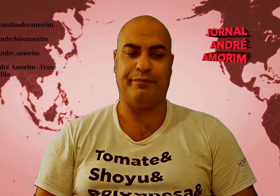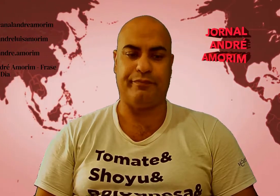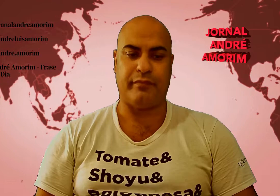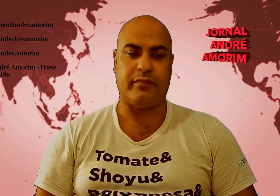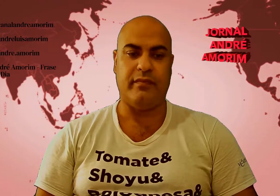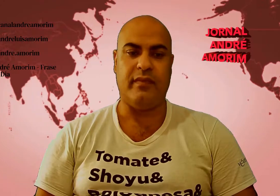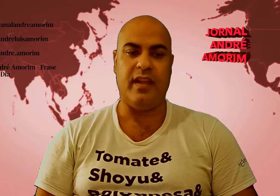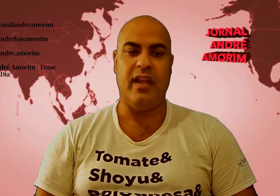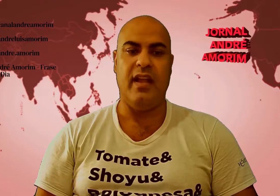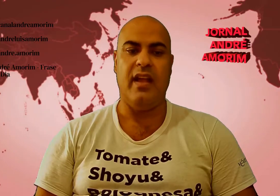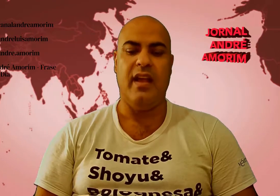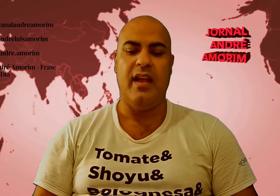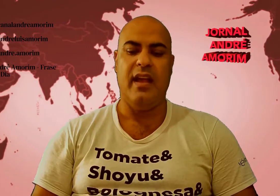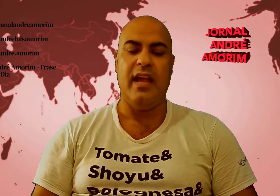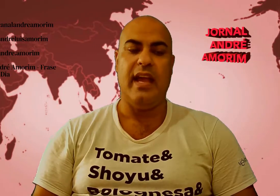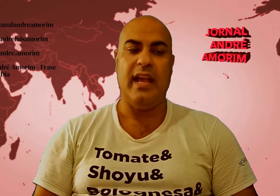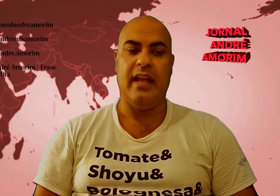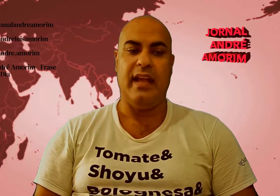padrão?